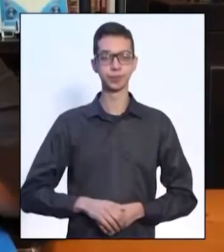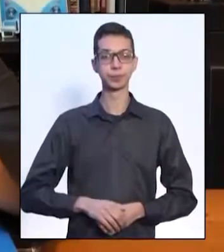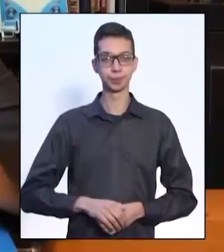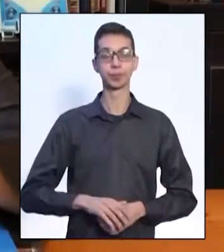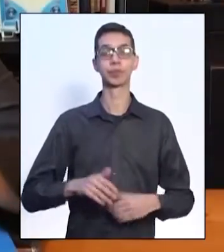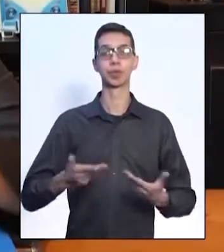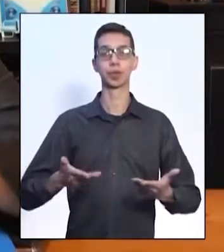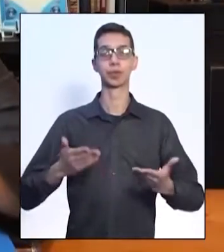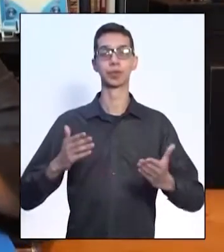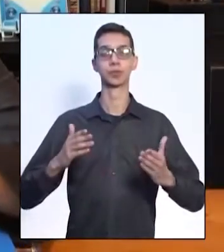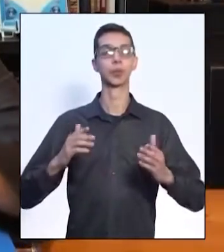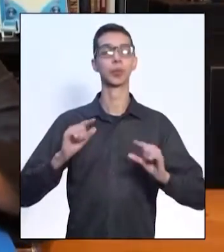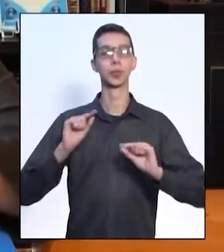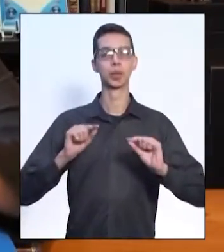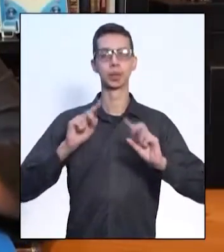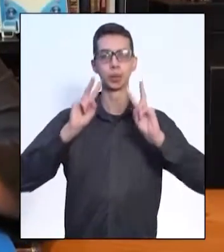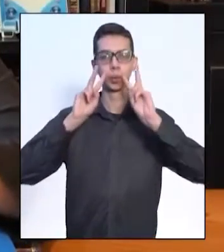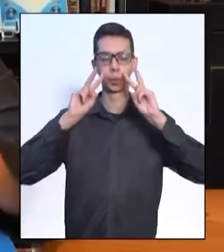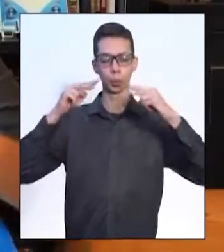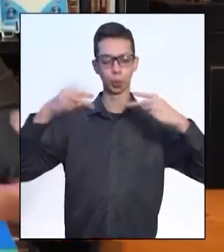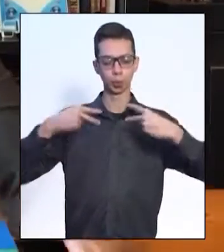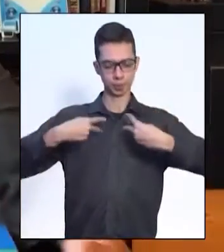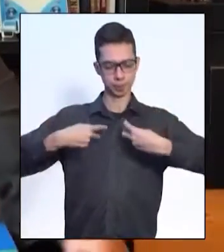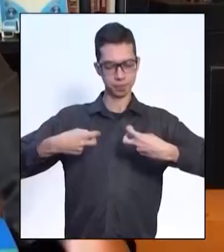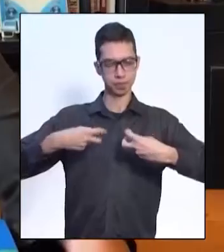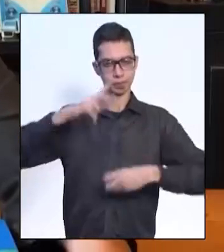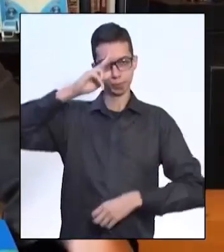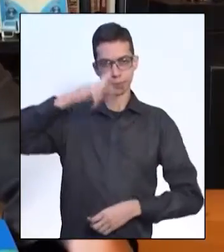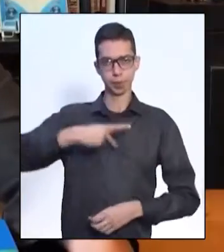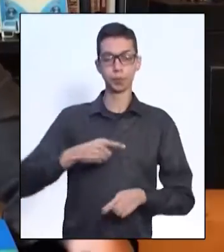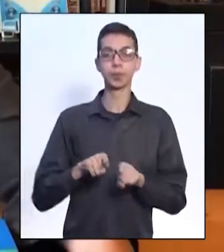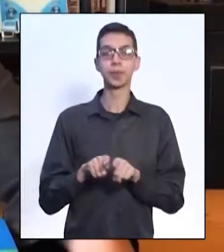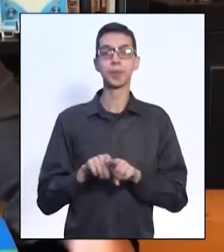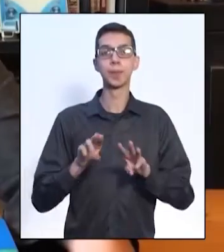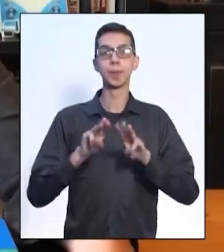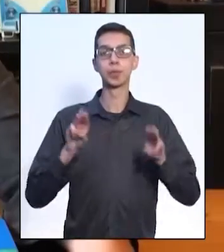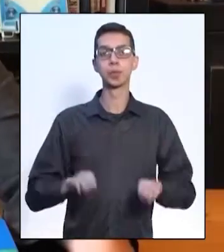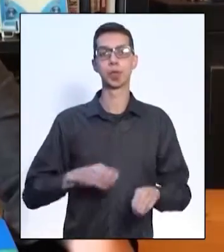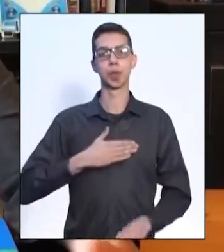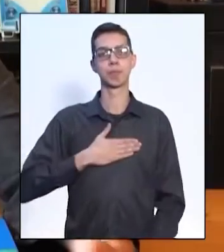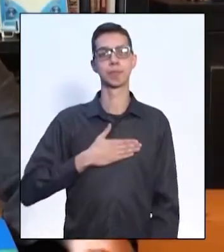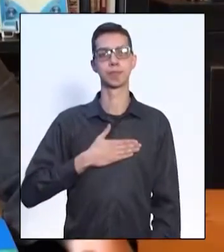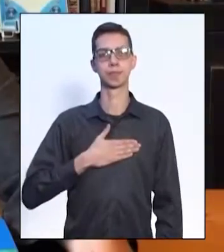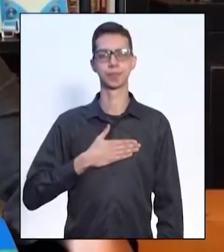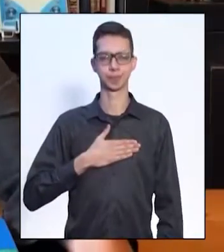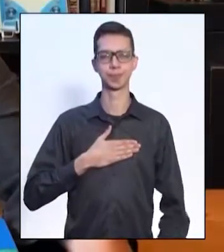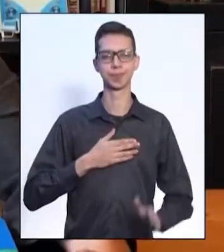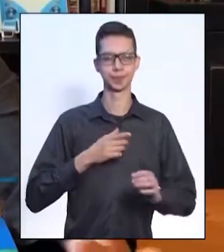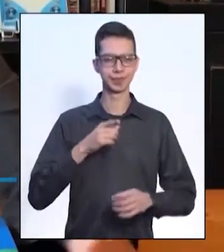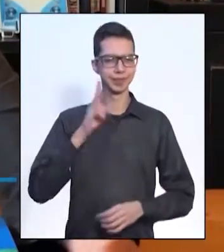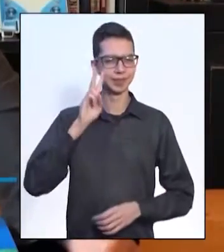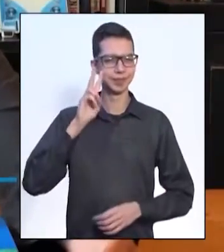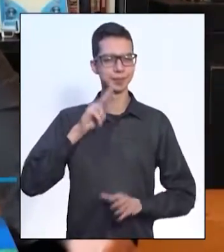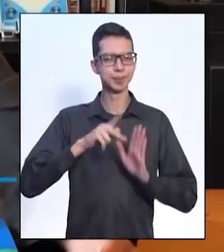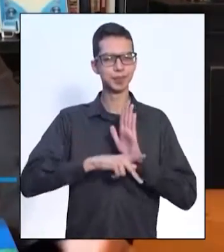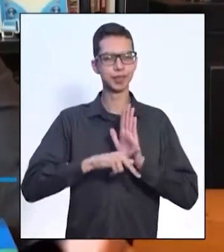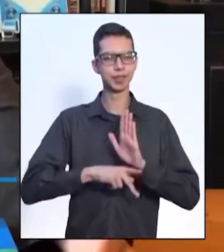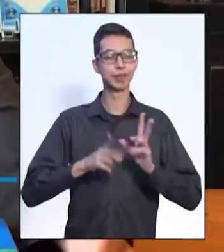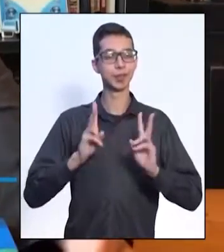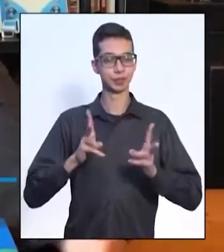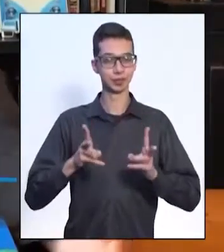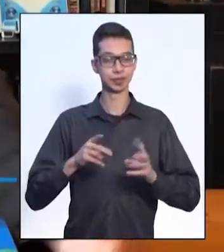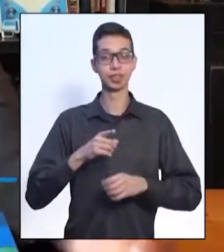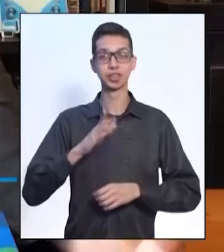nós construímos também o nosso Museu de Mim. E vocês seguiram incrementando esse projeto de lá para cá? Compartilharam ele com